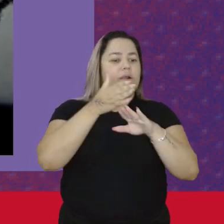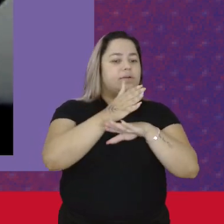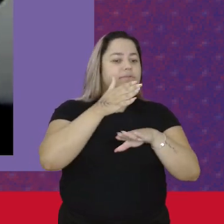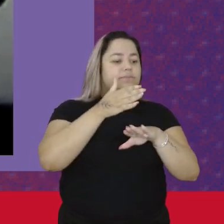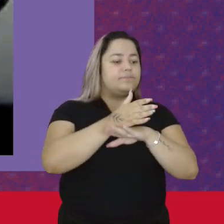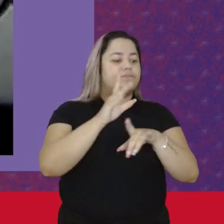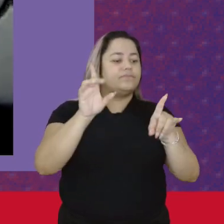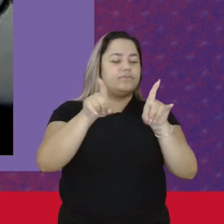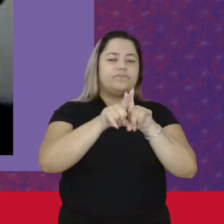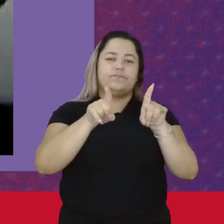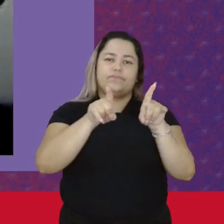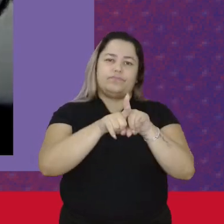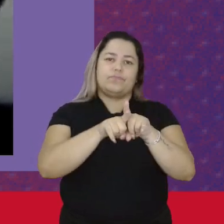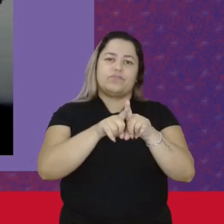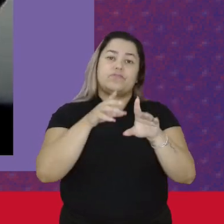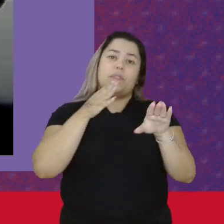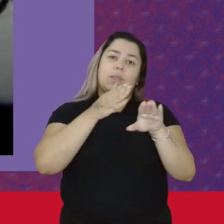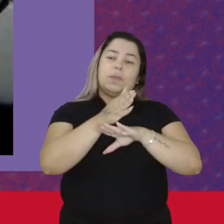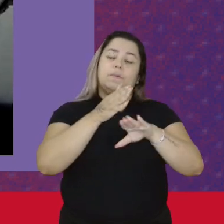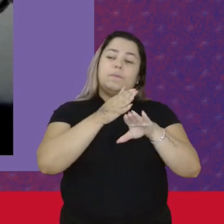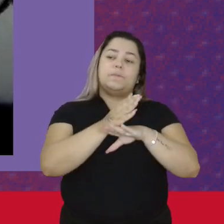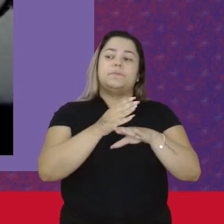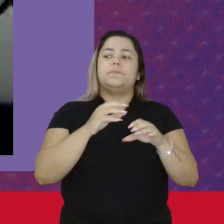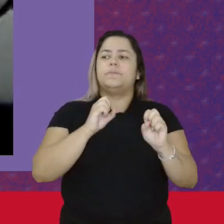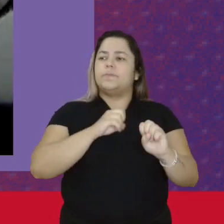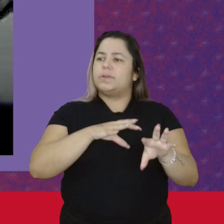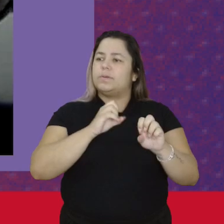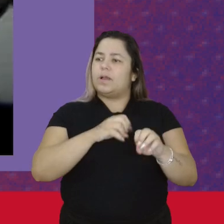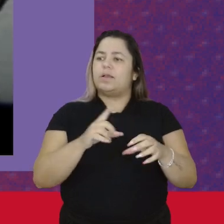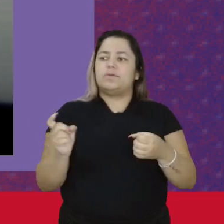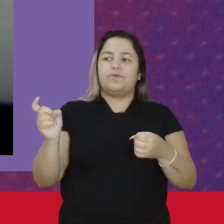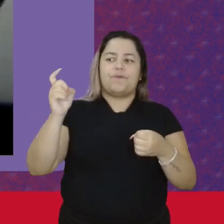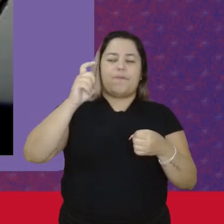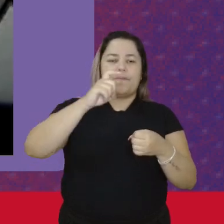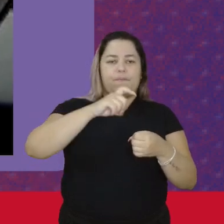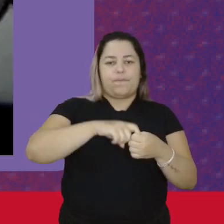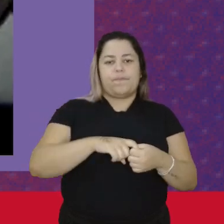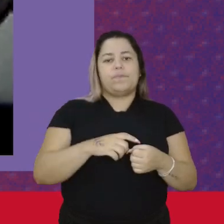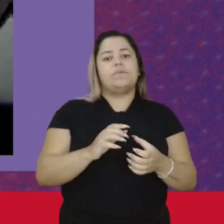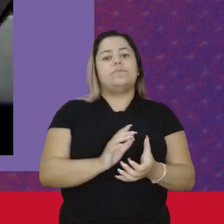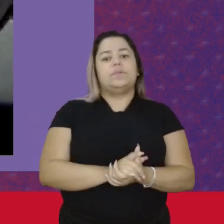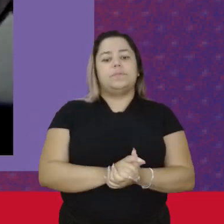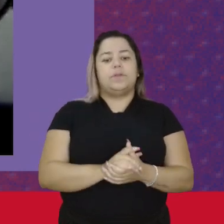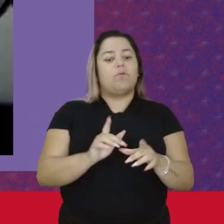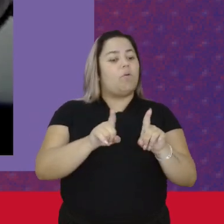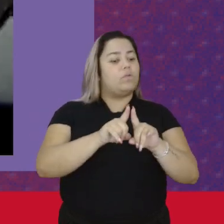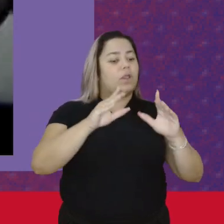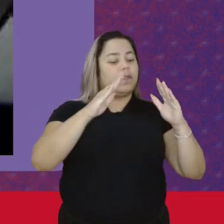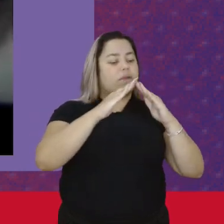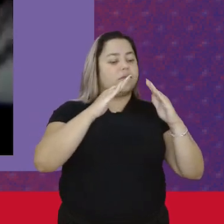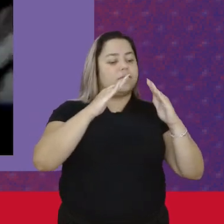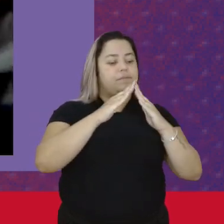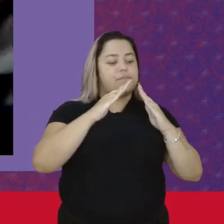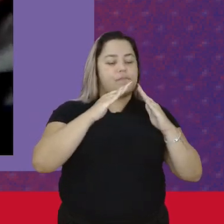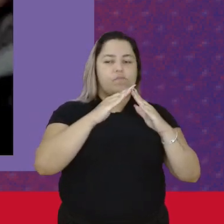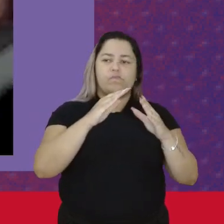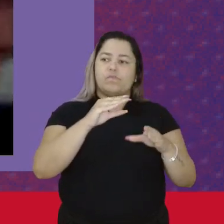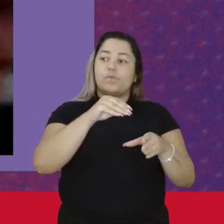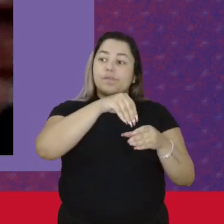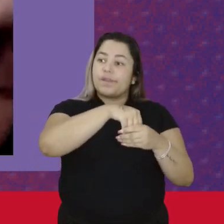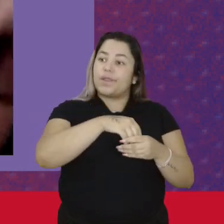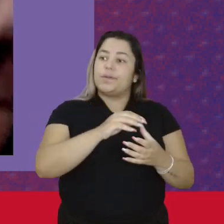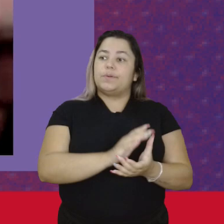tinha acesso era uma educação muito voltada para os afazeres domésticos, né, para as coisas de